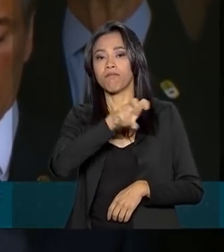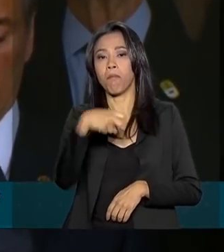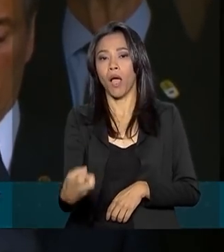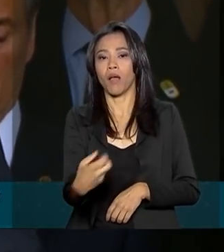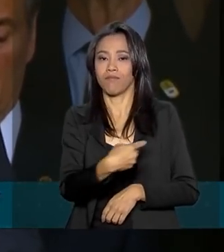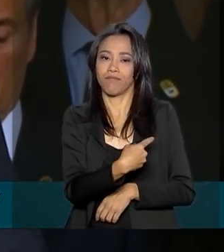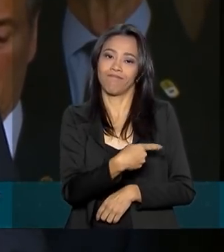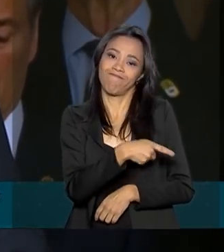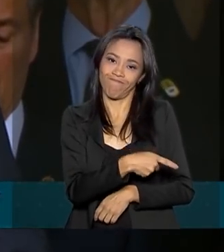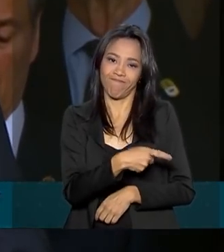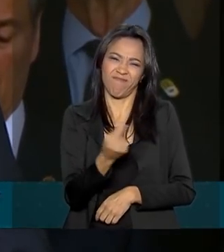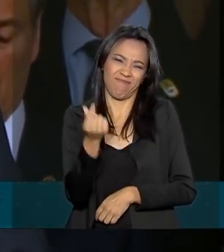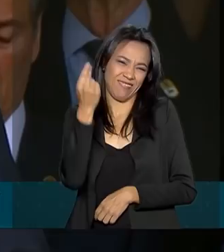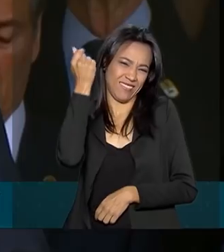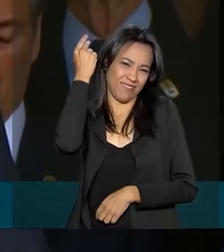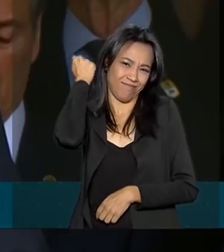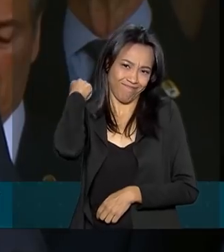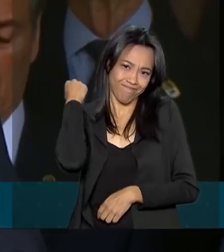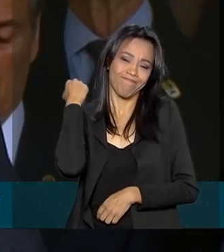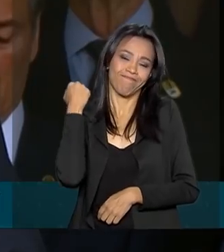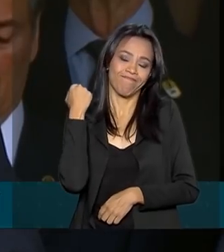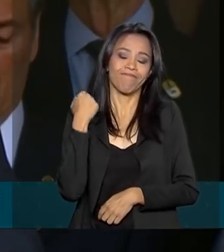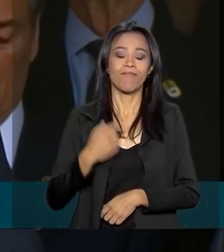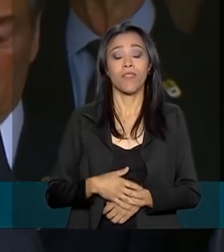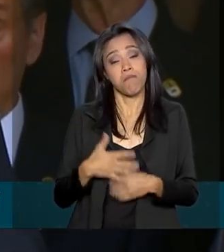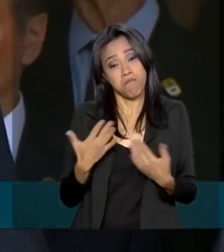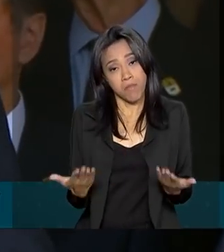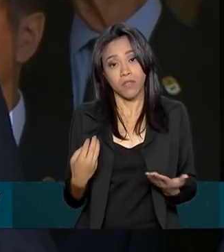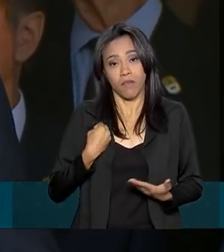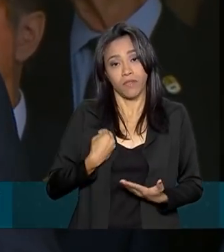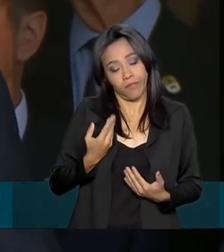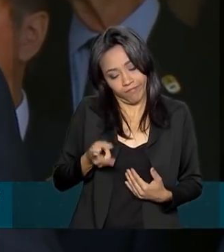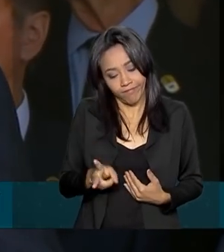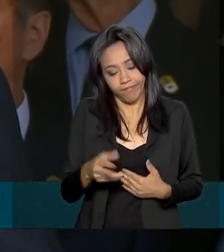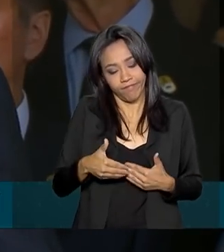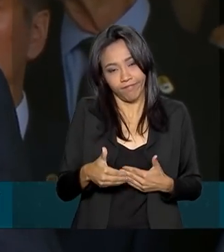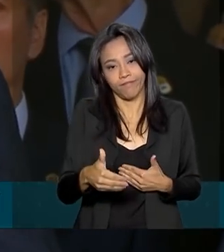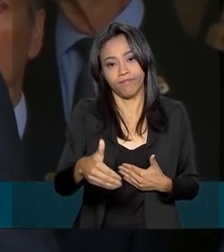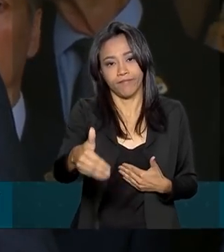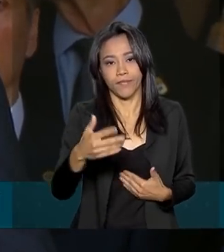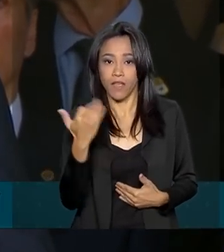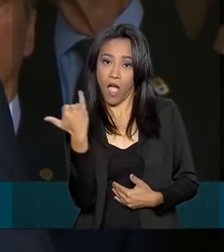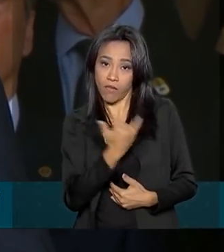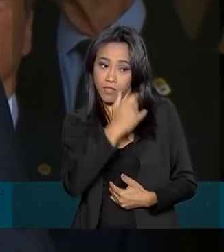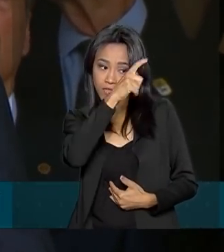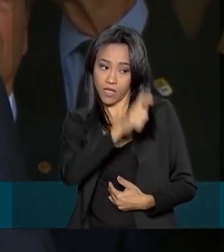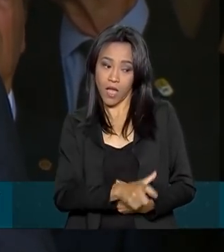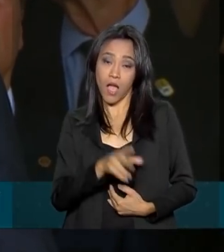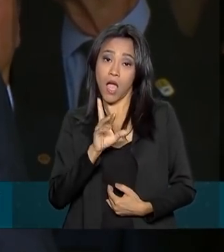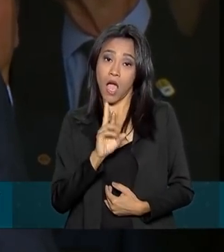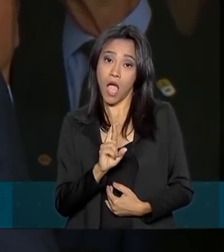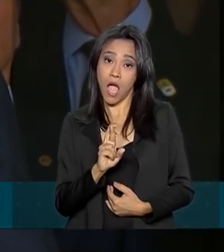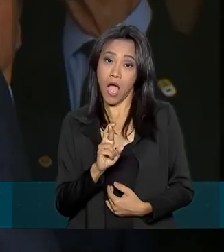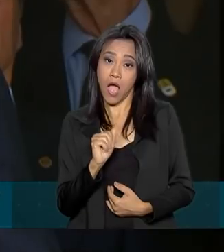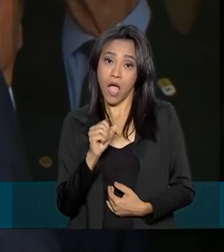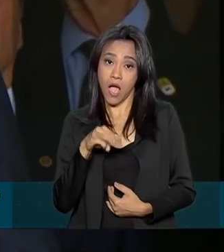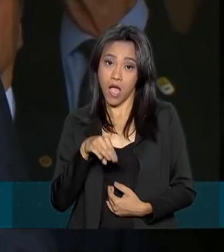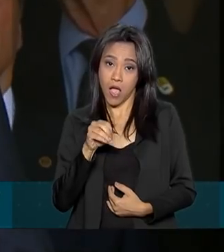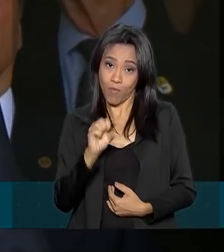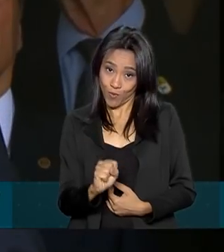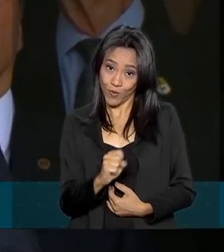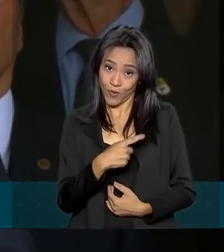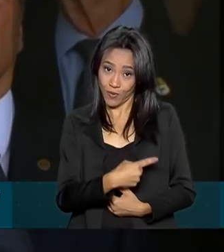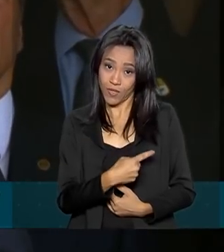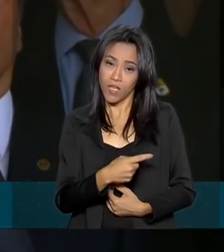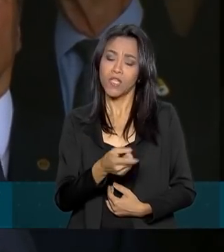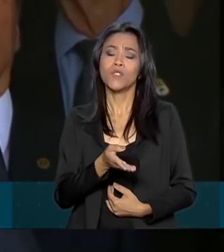cadetes. Mas a vida está aí. Ramos, o nosso destino final é